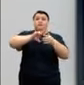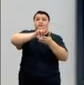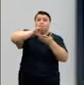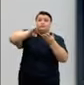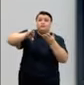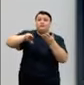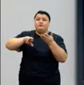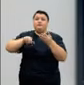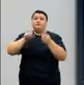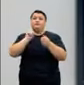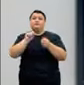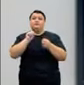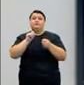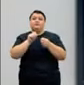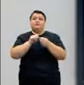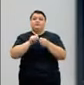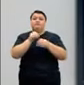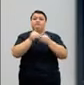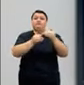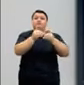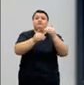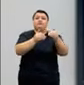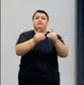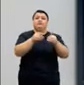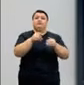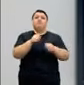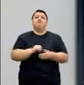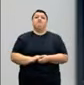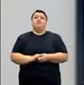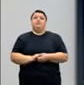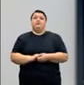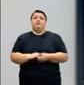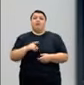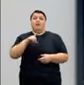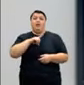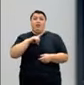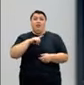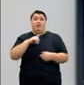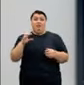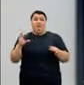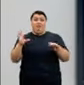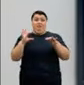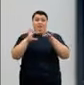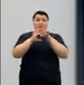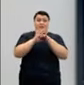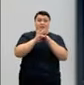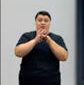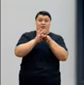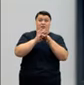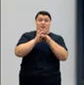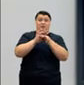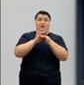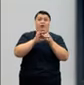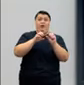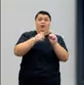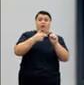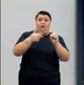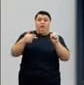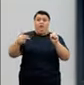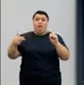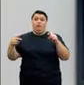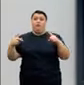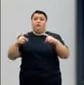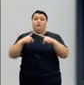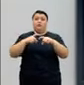o antígeno. Ele atinge de diferentes formas. Eles atuam ligando-se aos antígenos, interferindo na sua